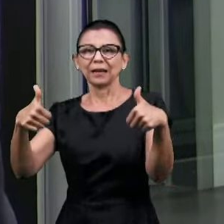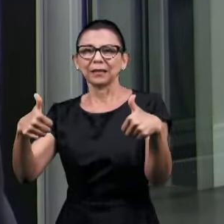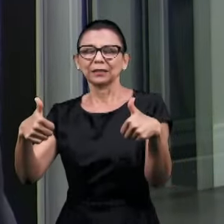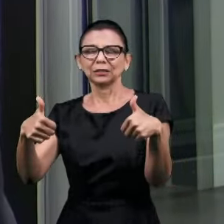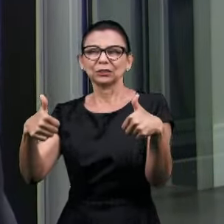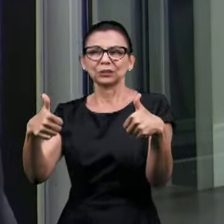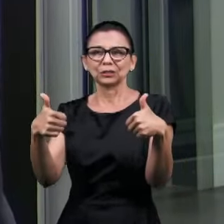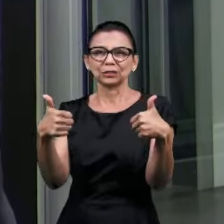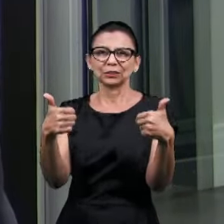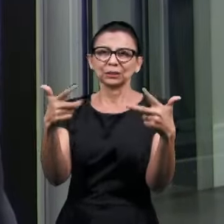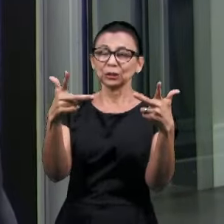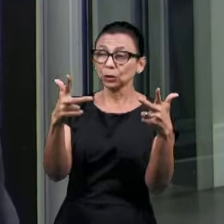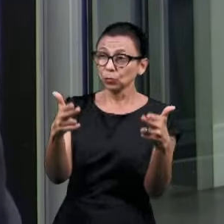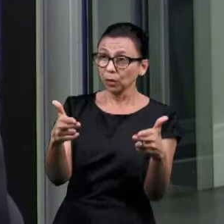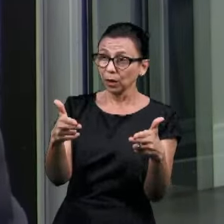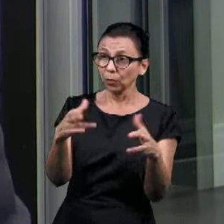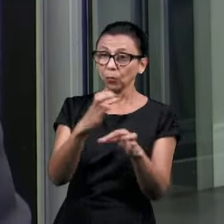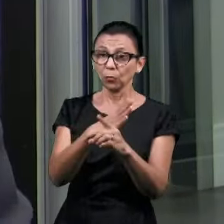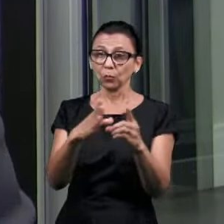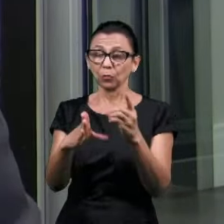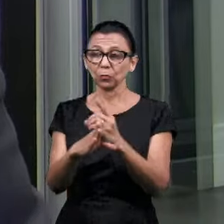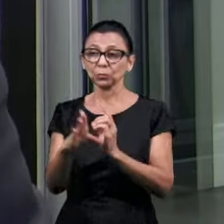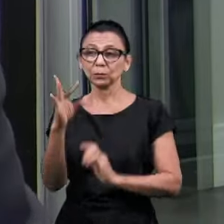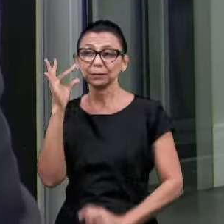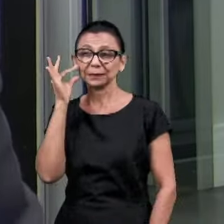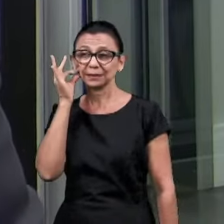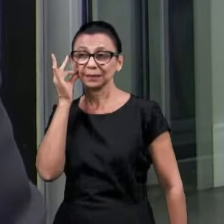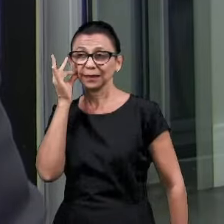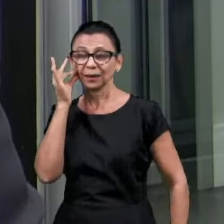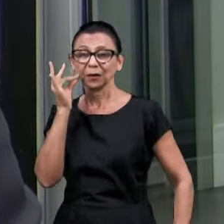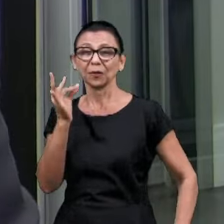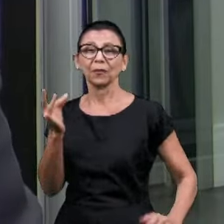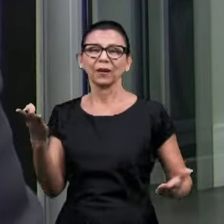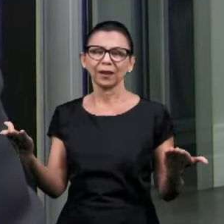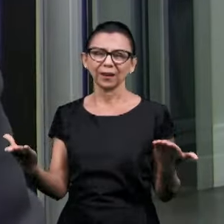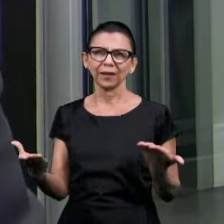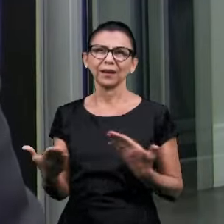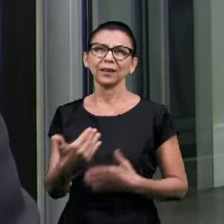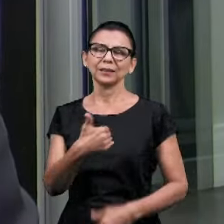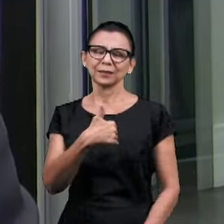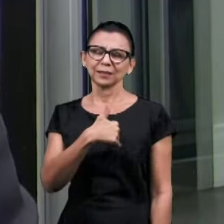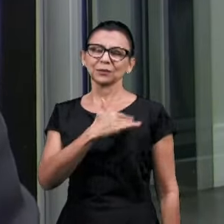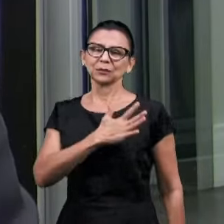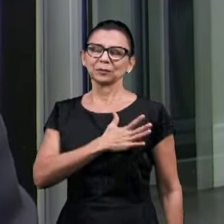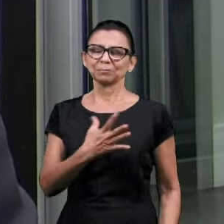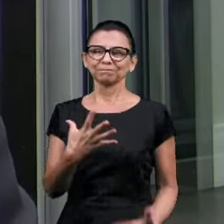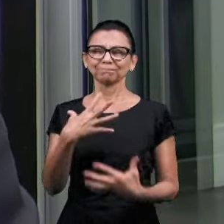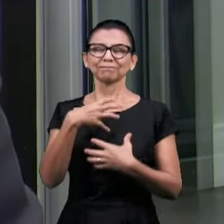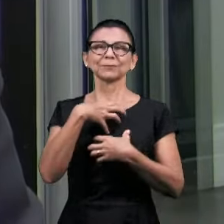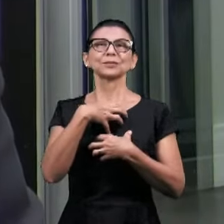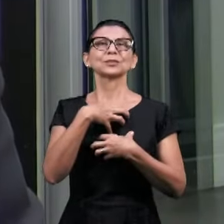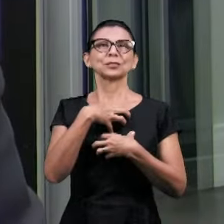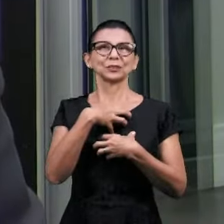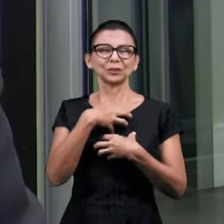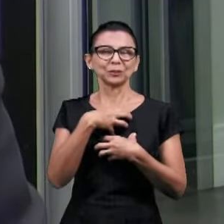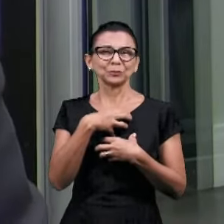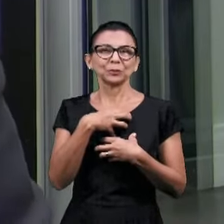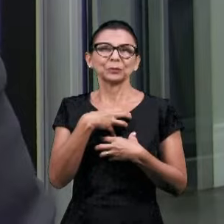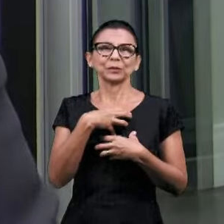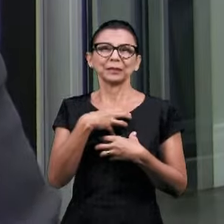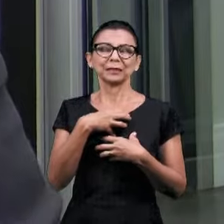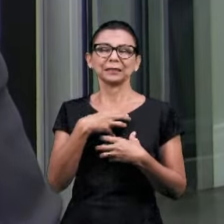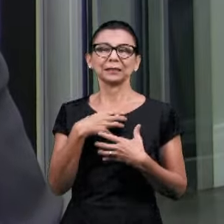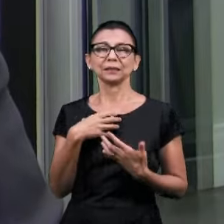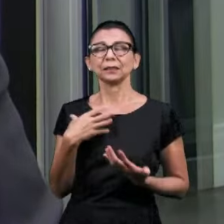num culto presencial, o Espírito Santo opera isso no nosso coração e ele não deixa que